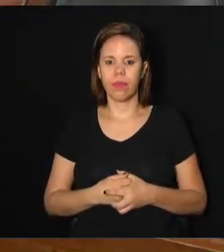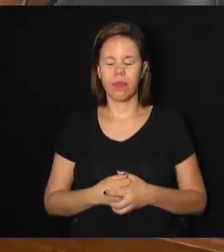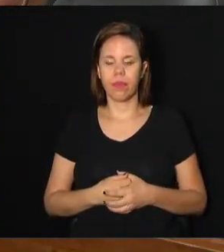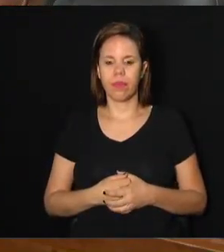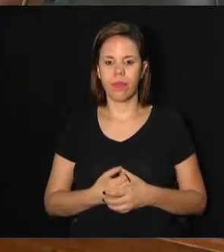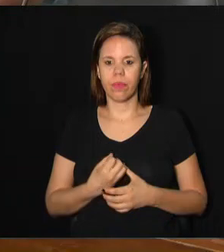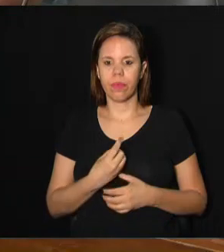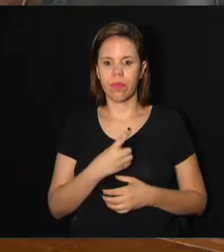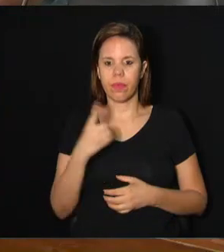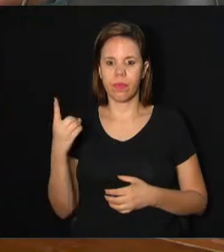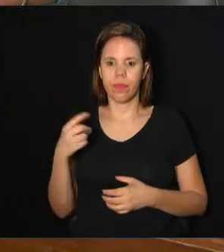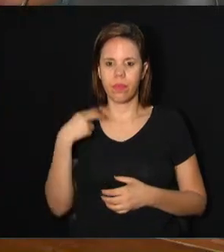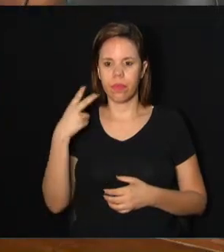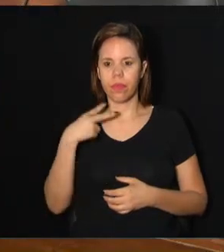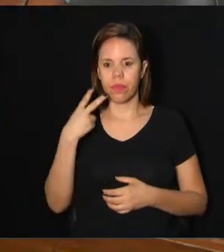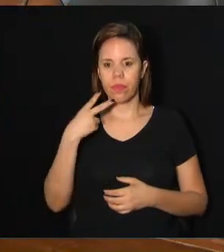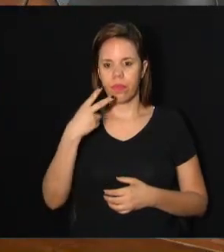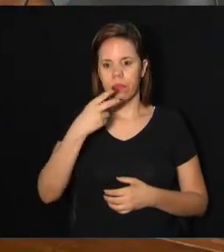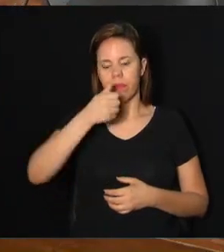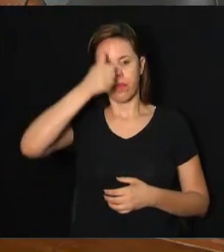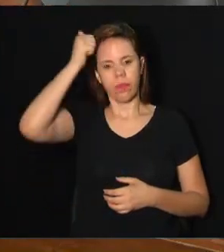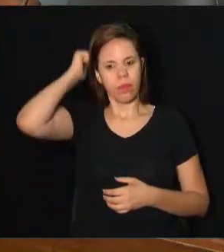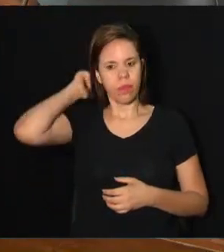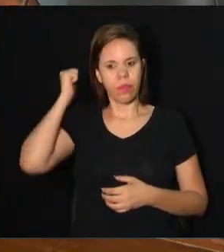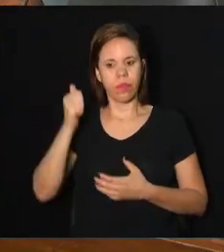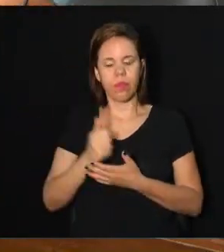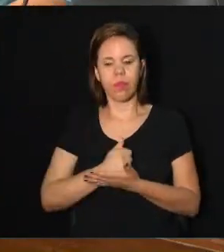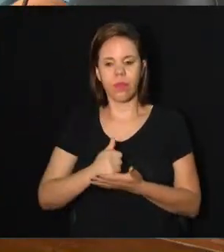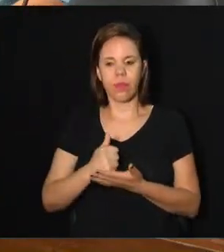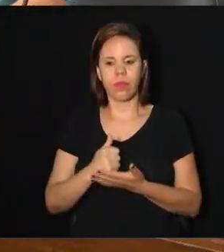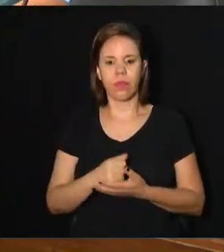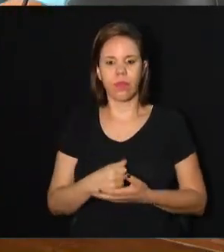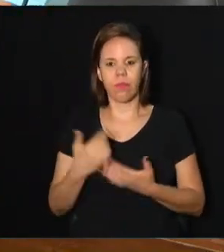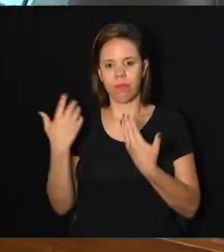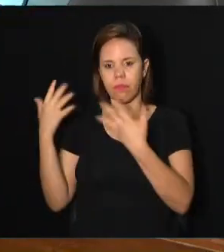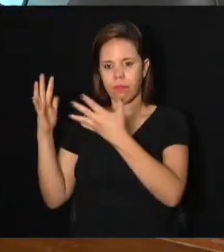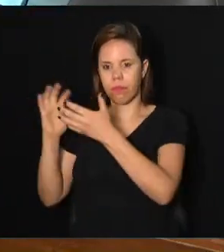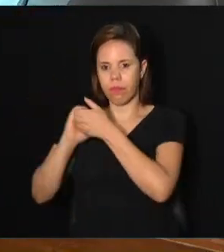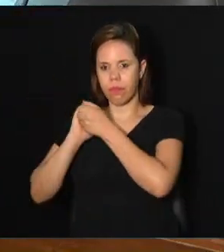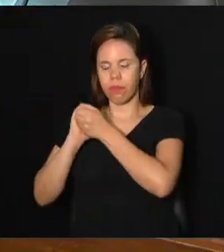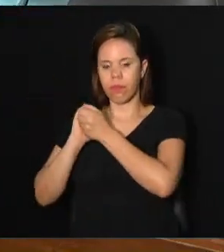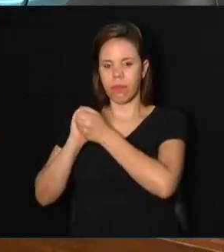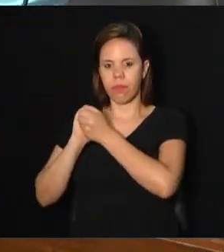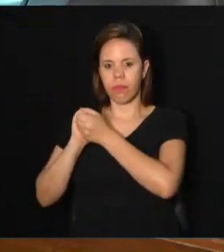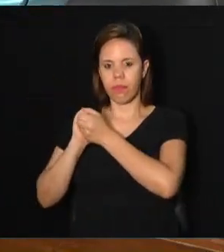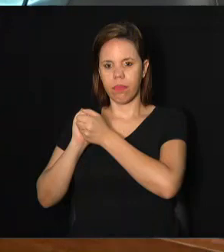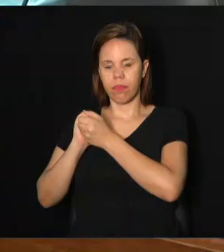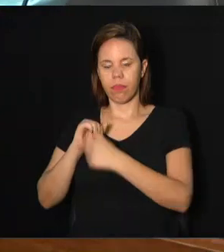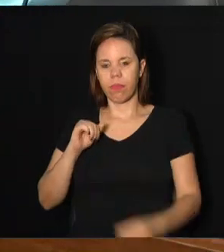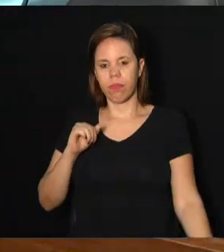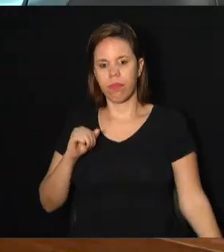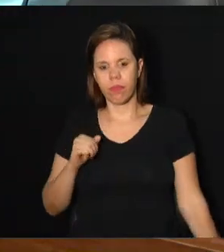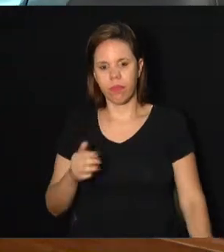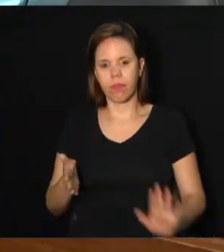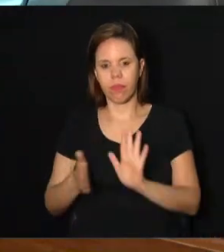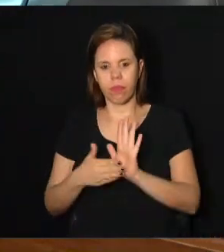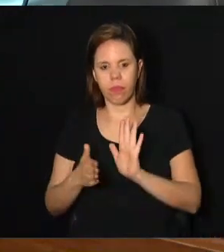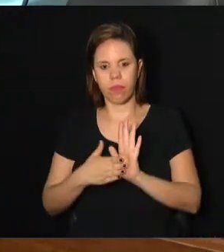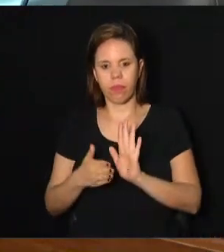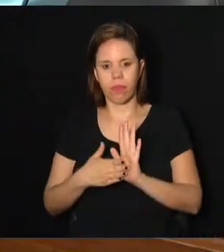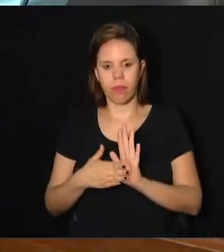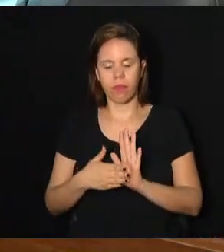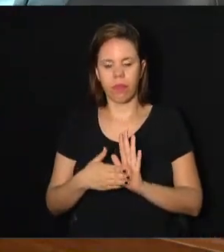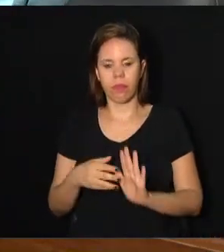Bom dia, vereador Ailton. Eu parabenizo o vereador pela proposição.